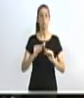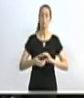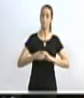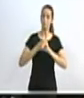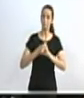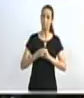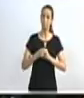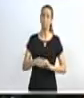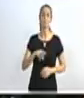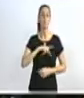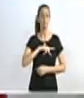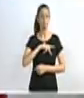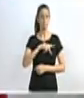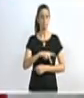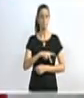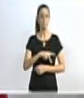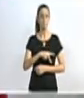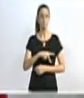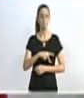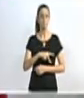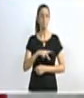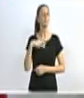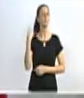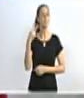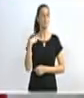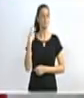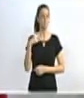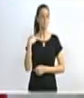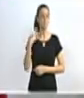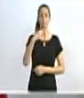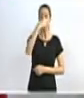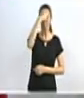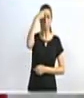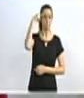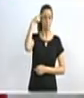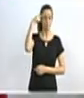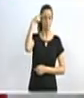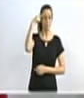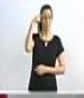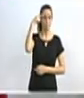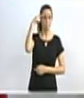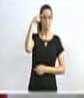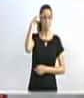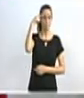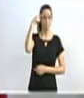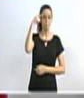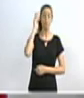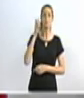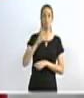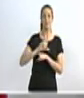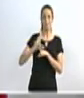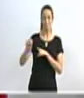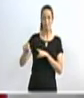presidente, vereador Marcos Rosa, já se ausentou,